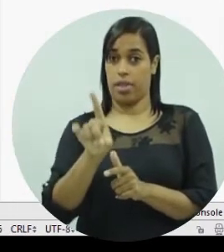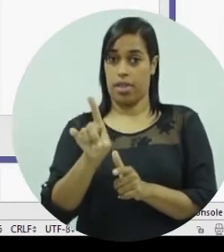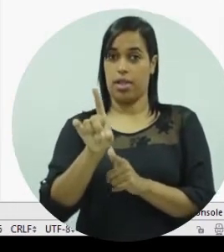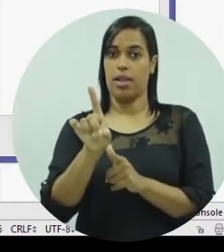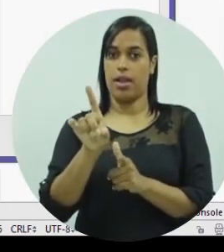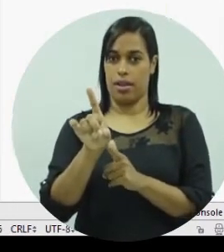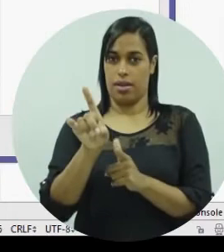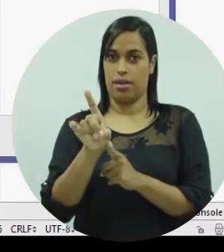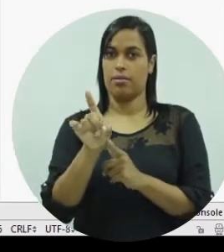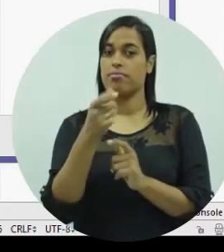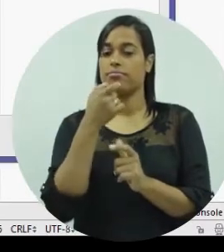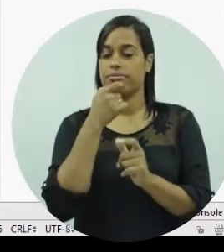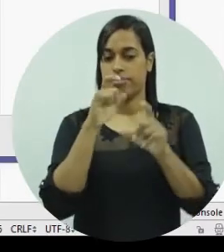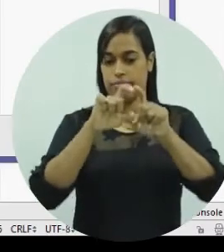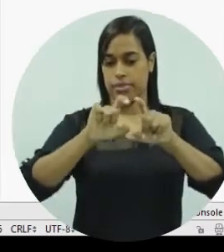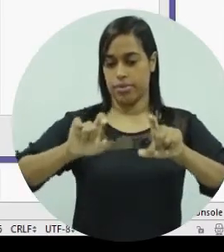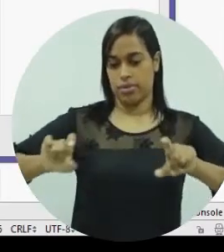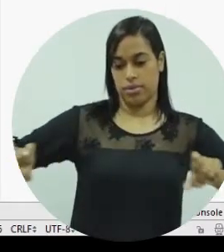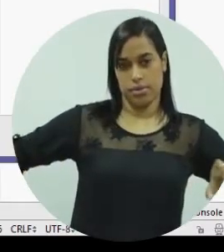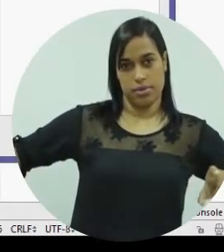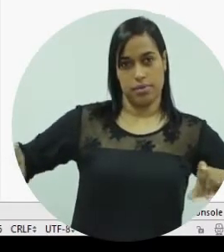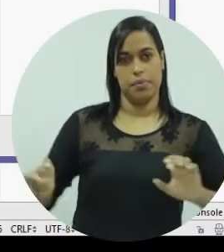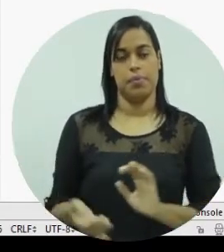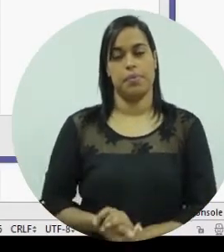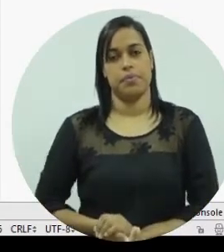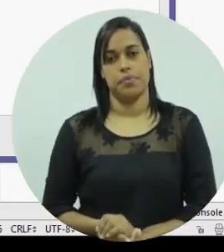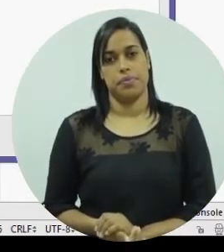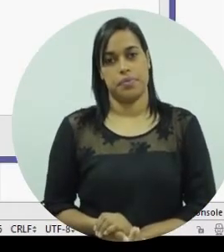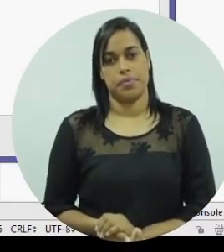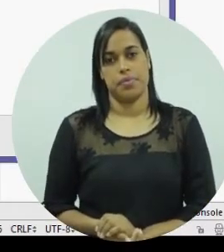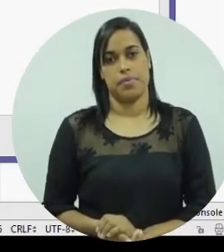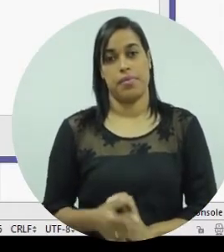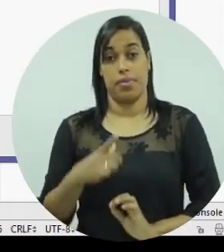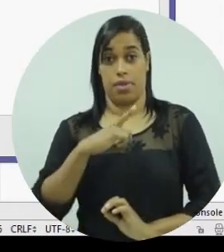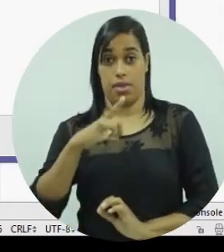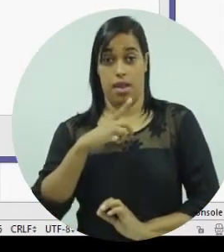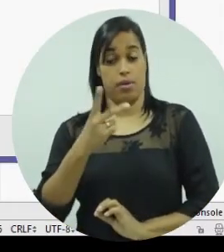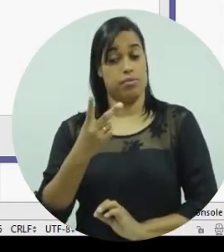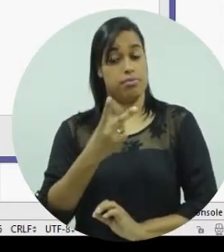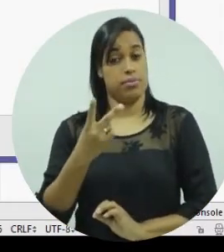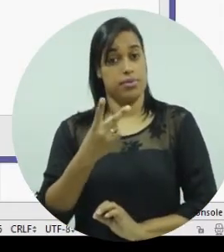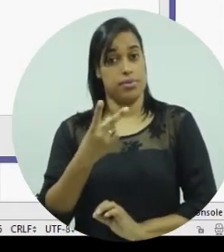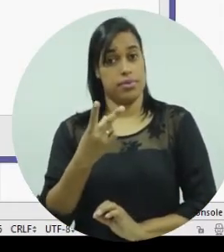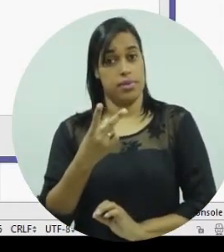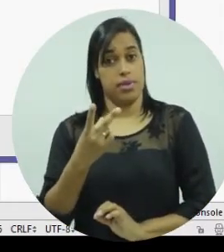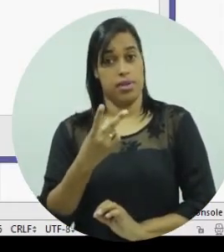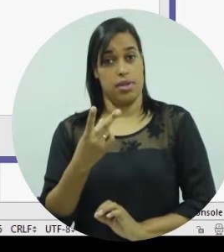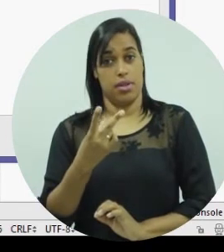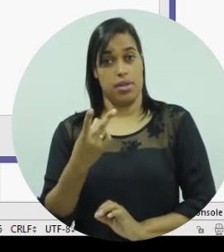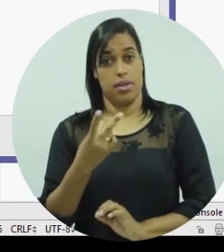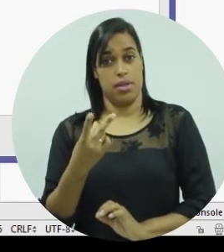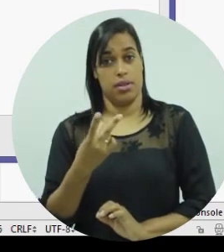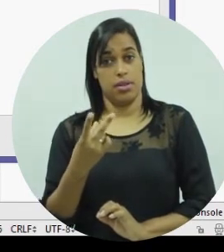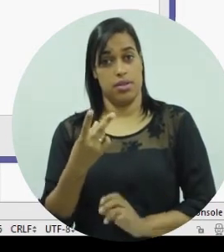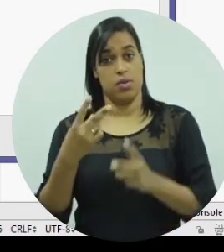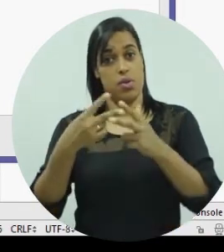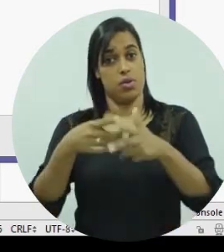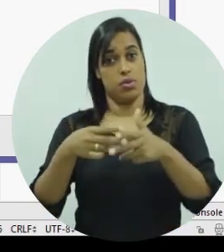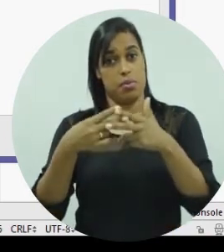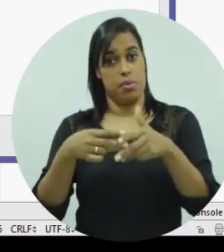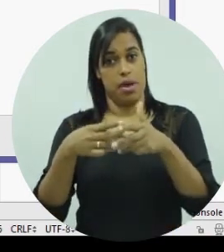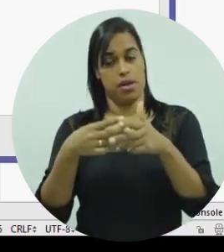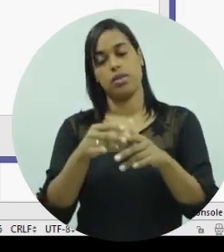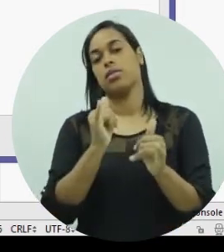Android Virtual Device Manager, AVD Manager. E aqui eu tenho dois aparelhos, duas